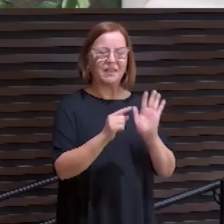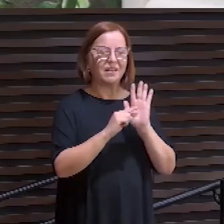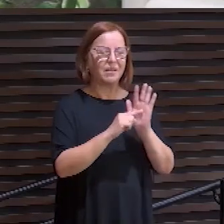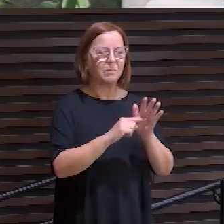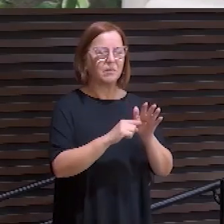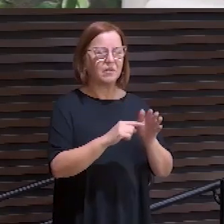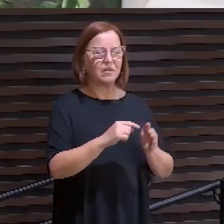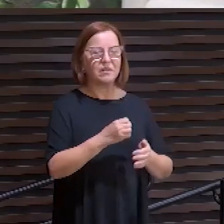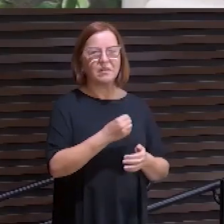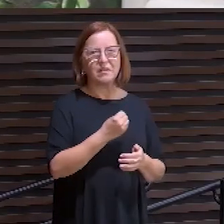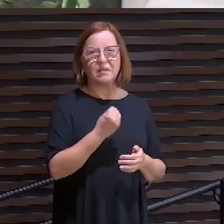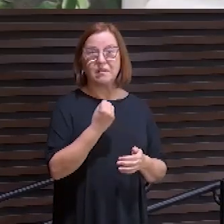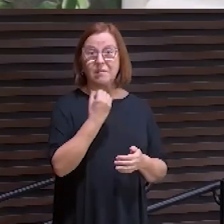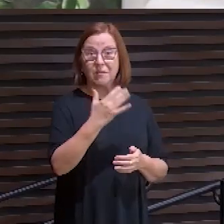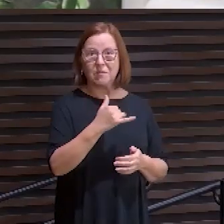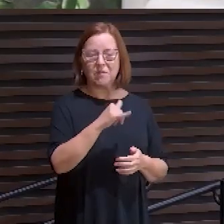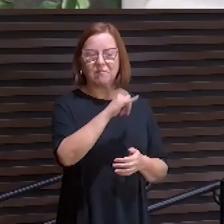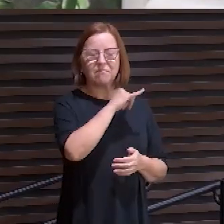agregadora.